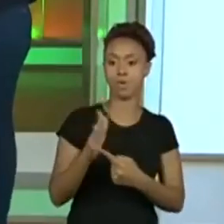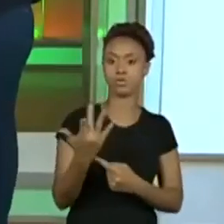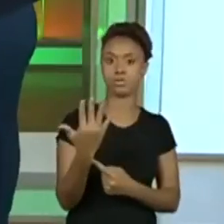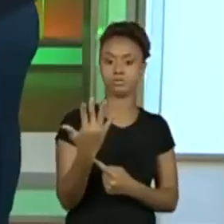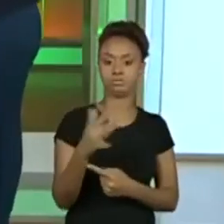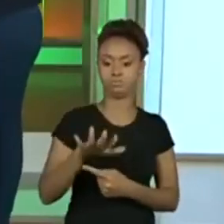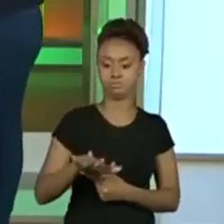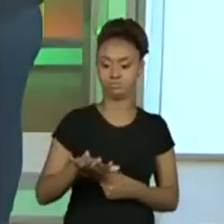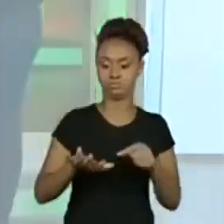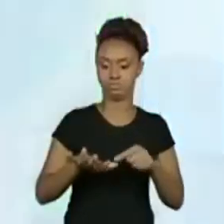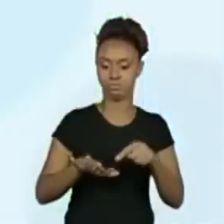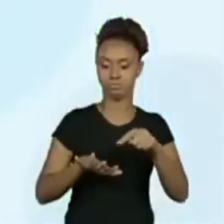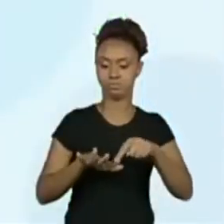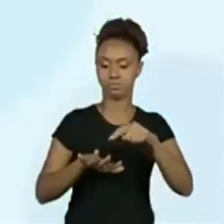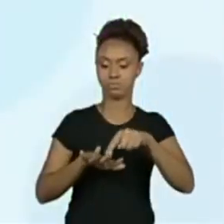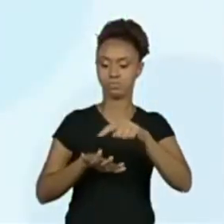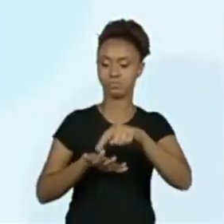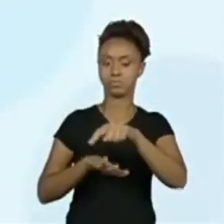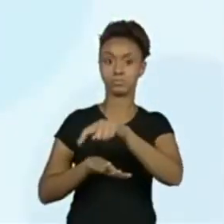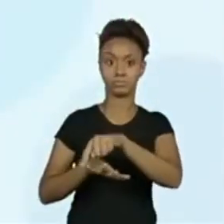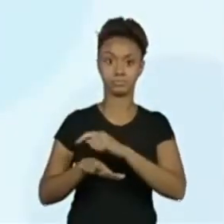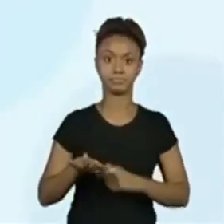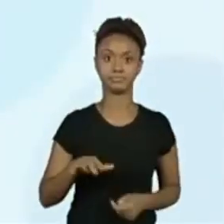stop. Falar stop.